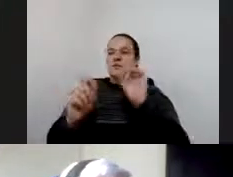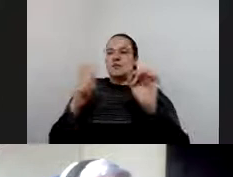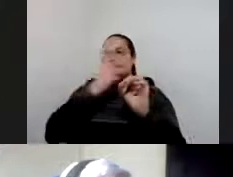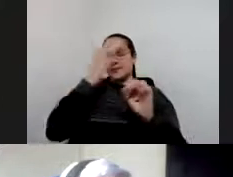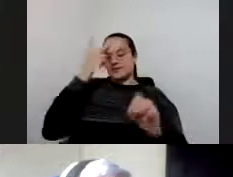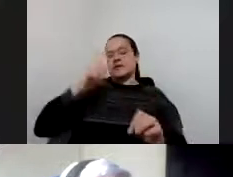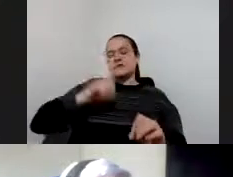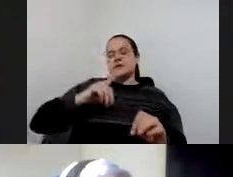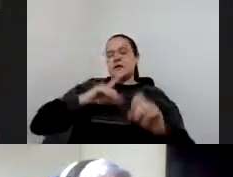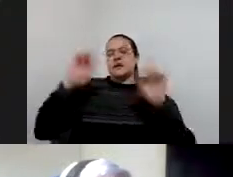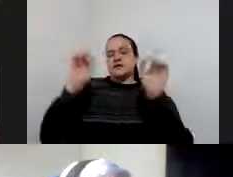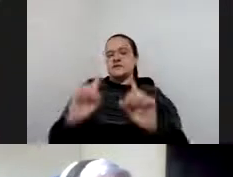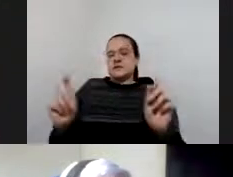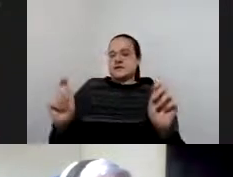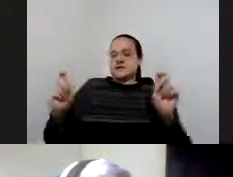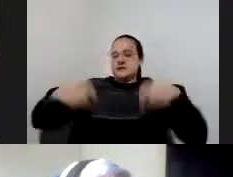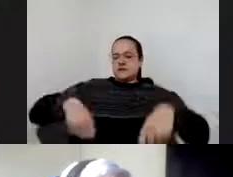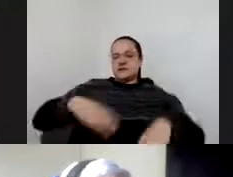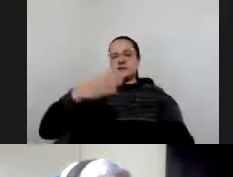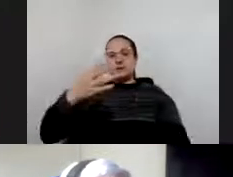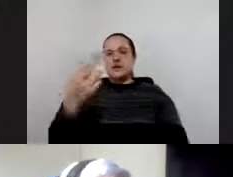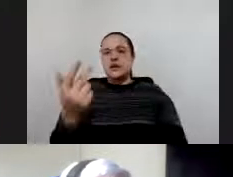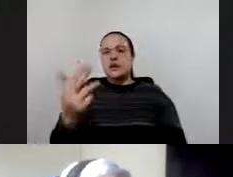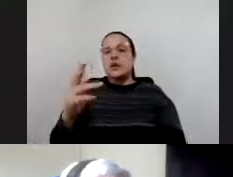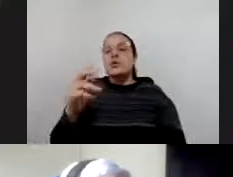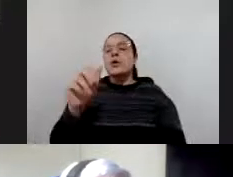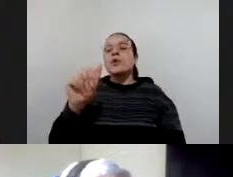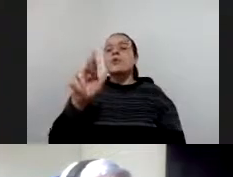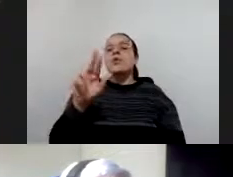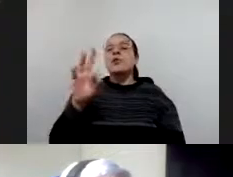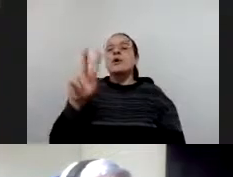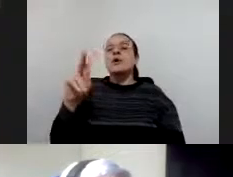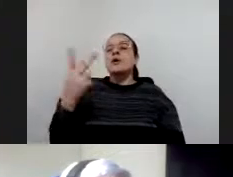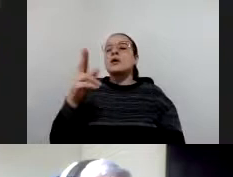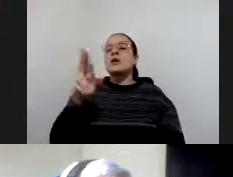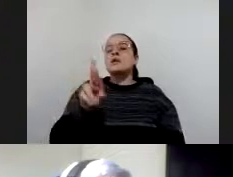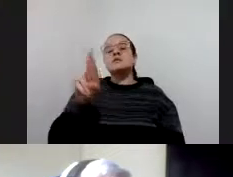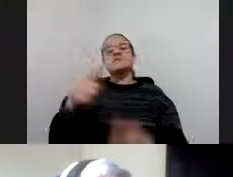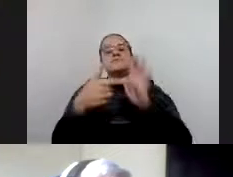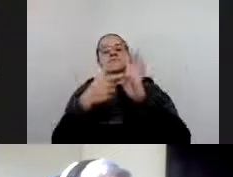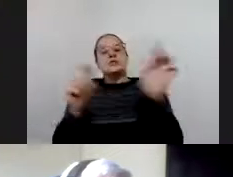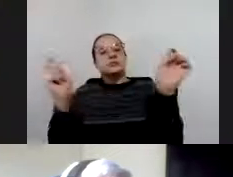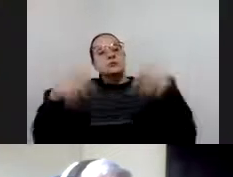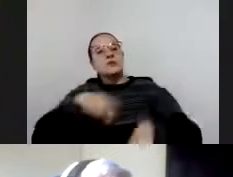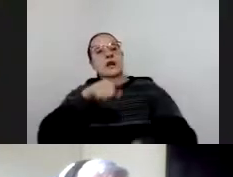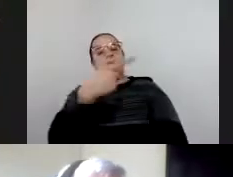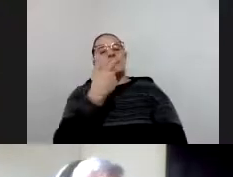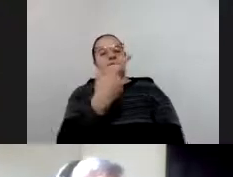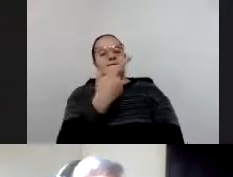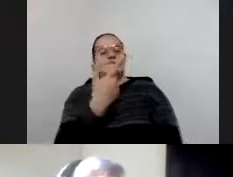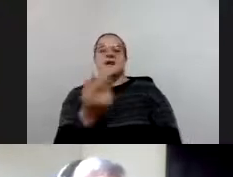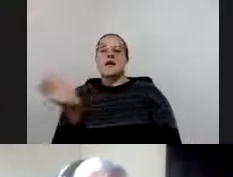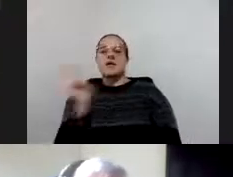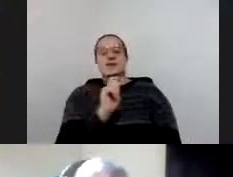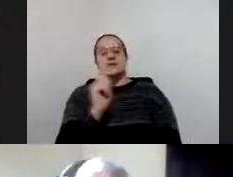é capaz, como a gente viu o Arthur, né, mostrando ali o potencial de fala que ele tem, o potencial de convencimento